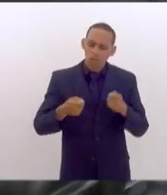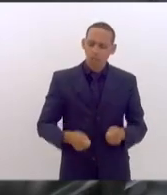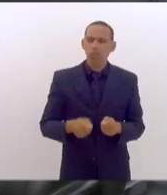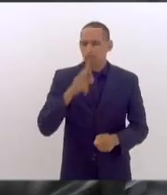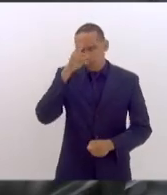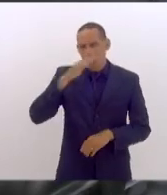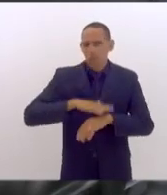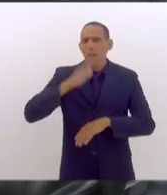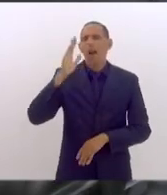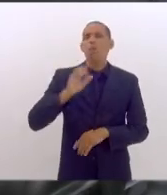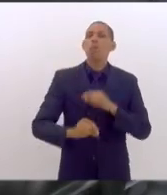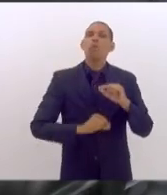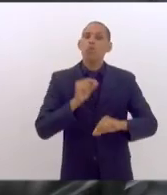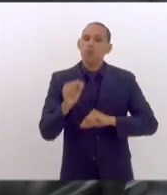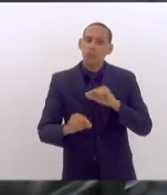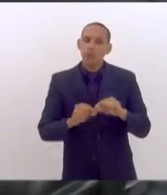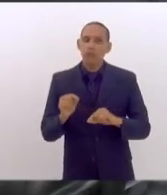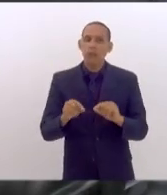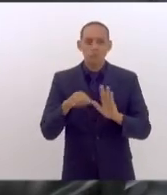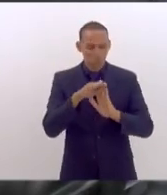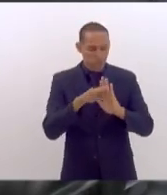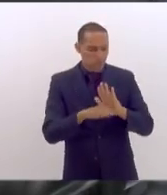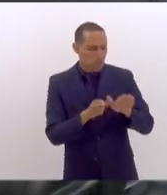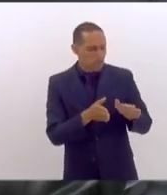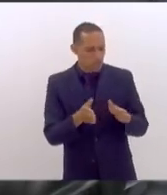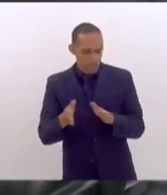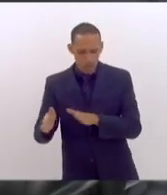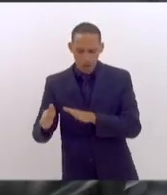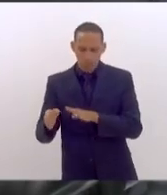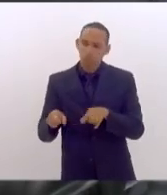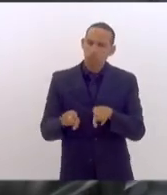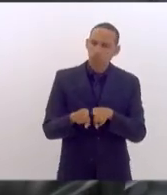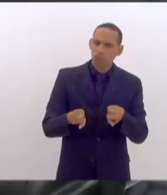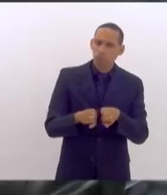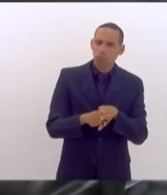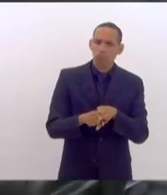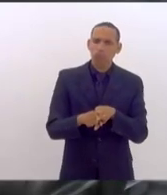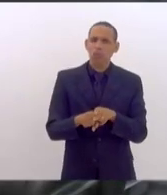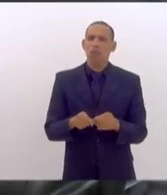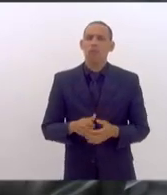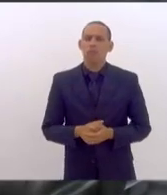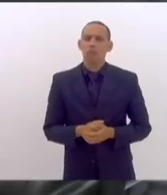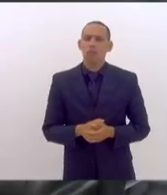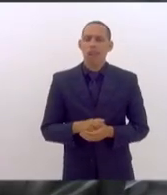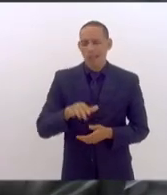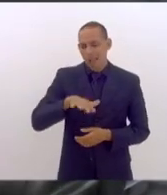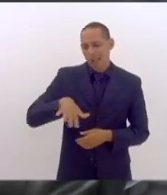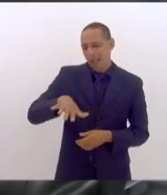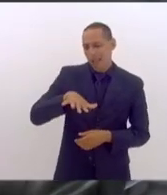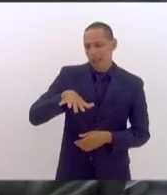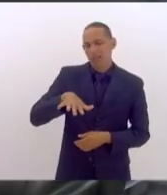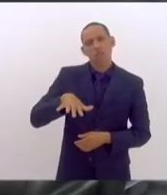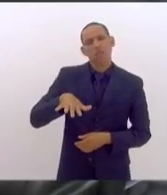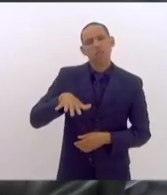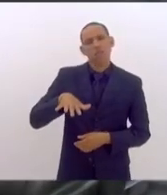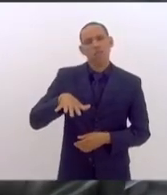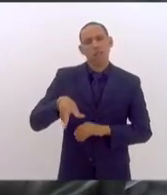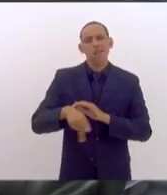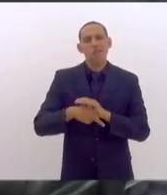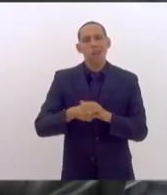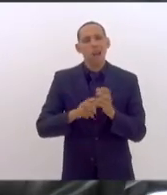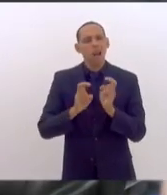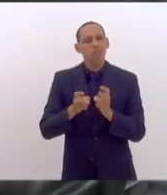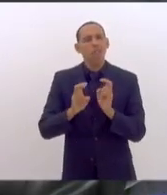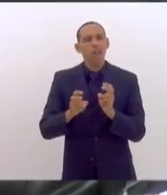à questão um dos cronogramas a questão da ocupação da área da malha